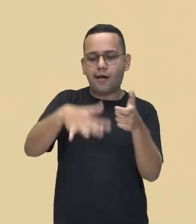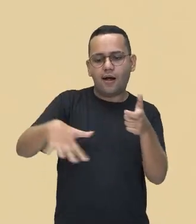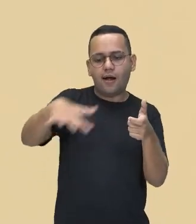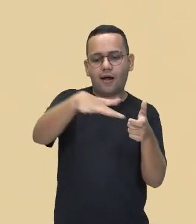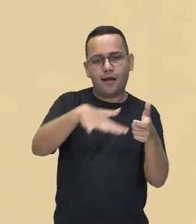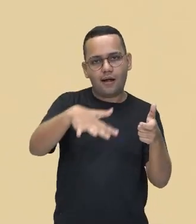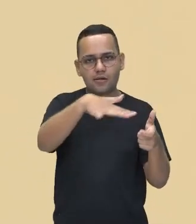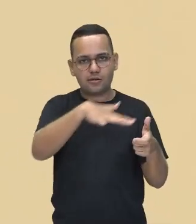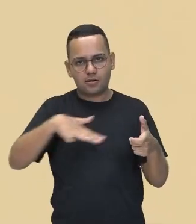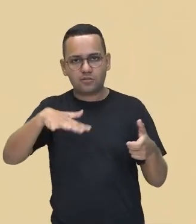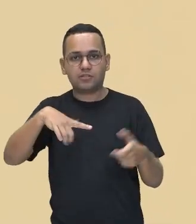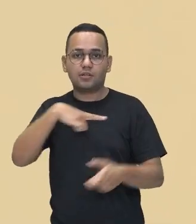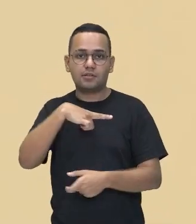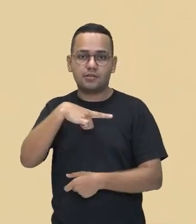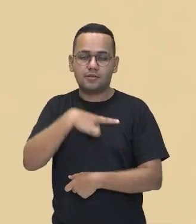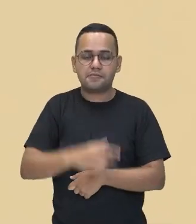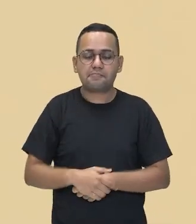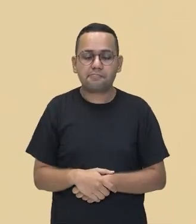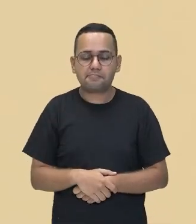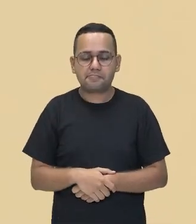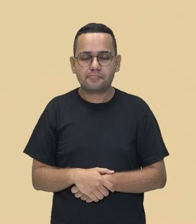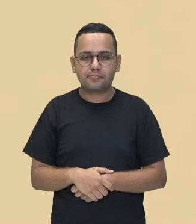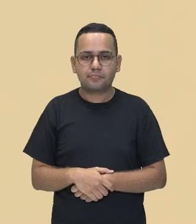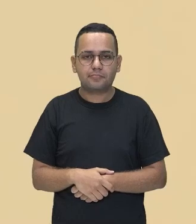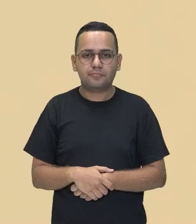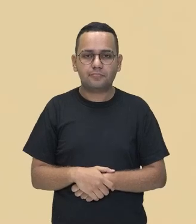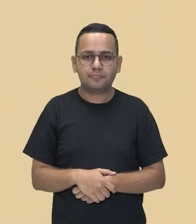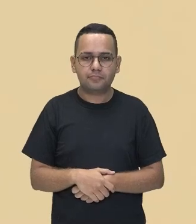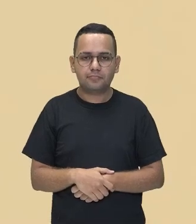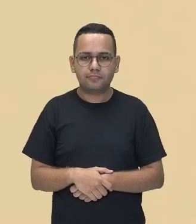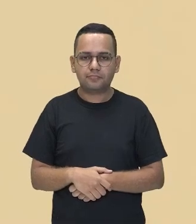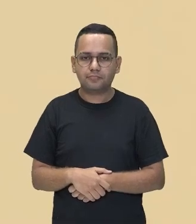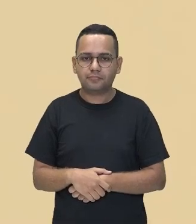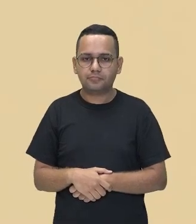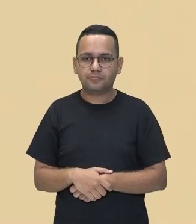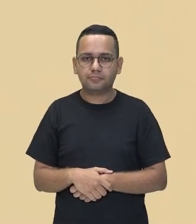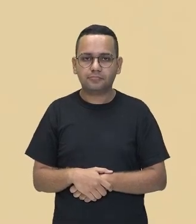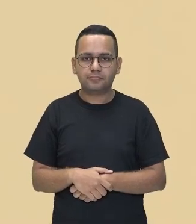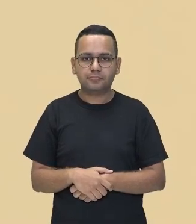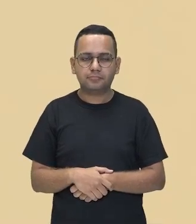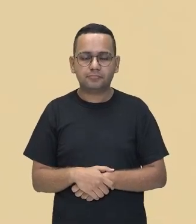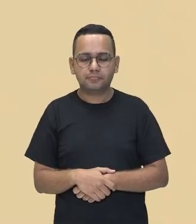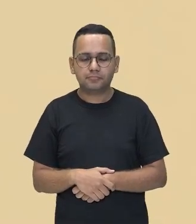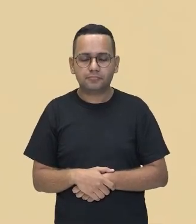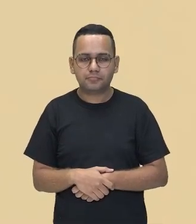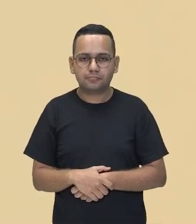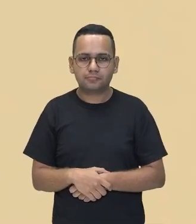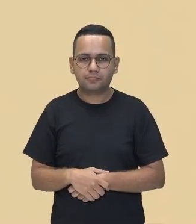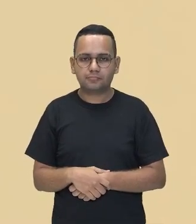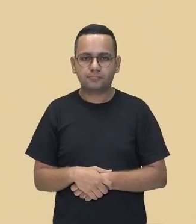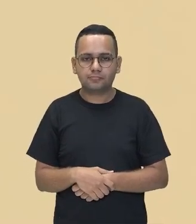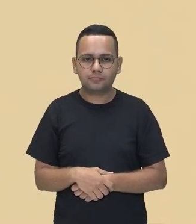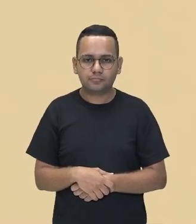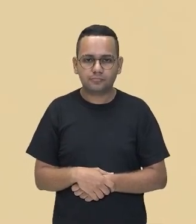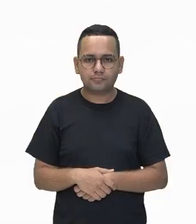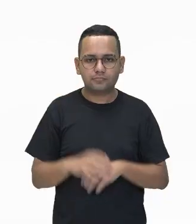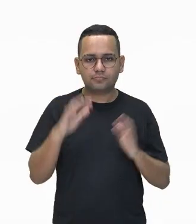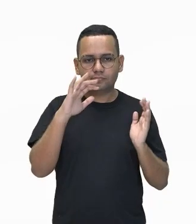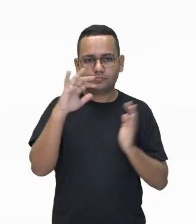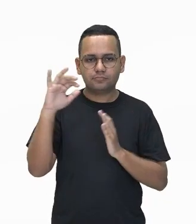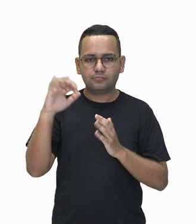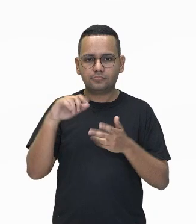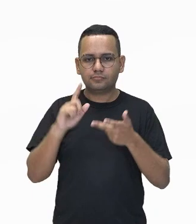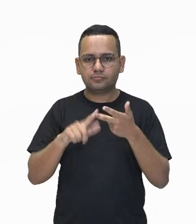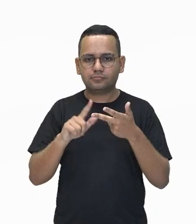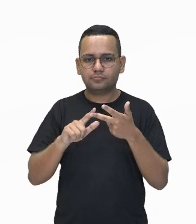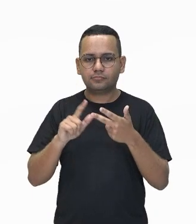esses diversos saberes, então, culturais da nossa Amazônia. Tá? Vamos, então, ao subtema 4. O que a gente pode,